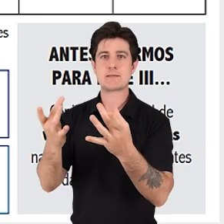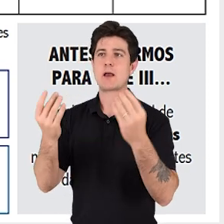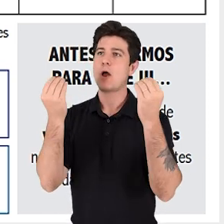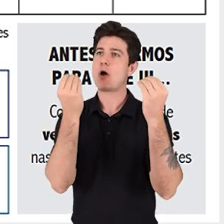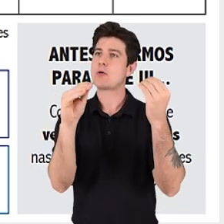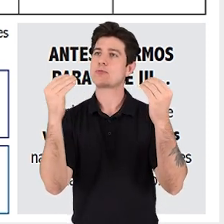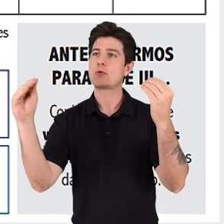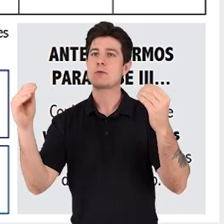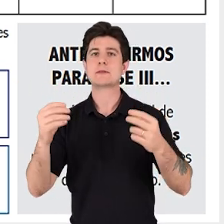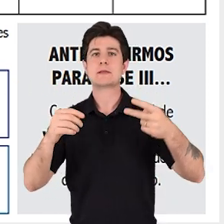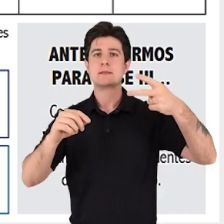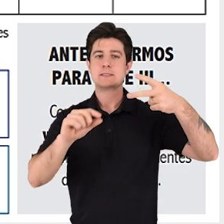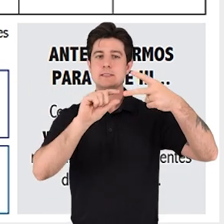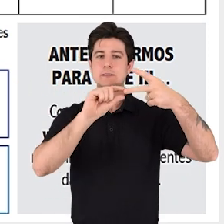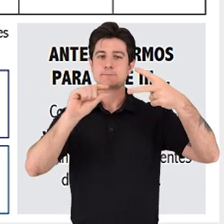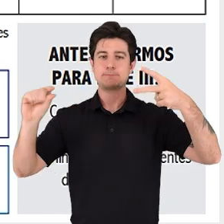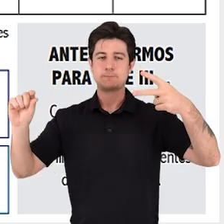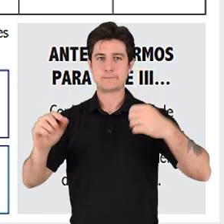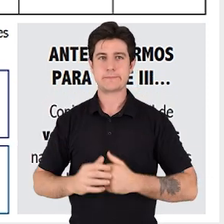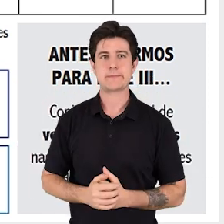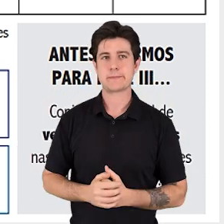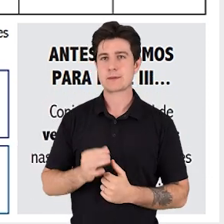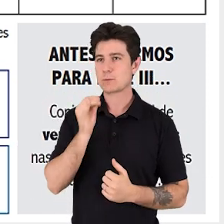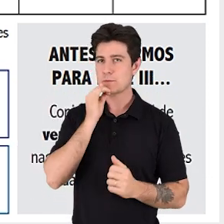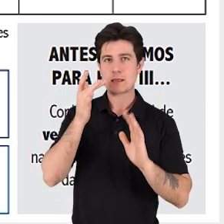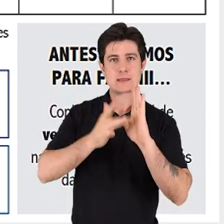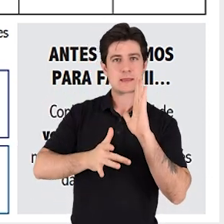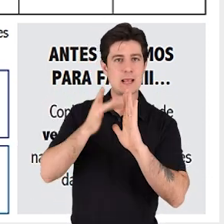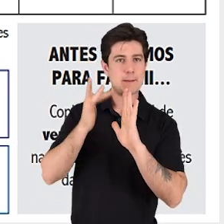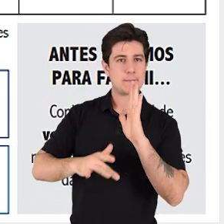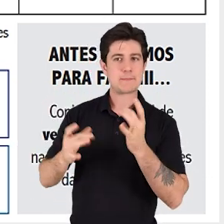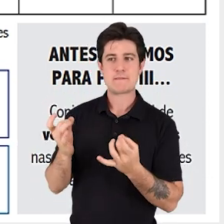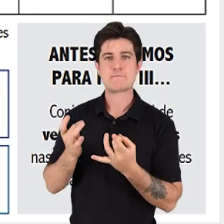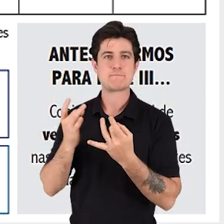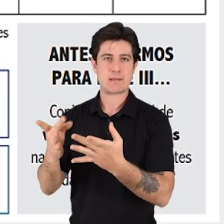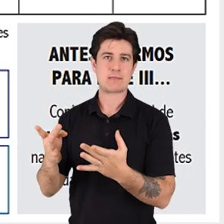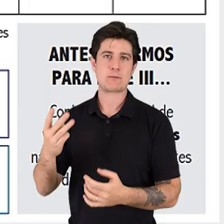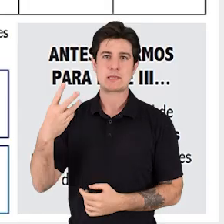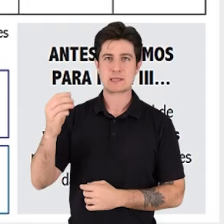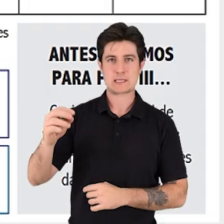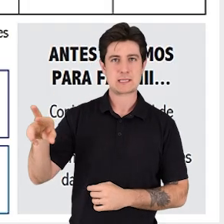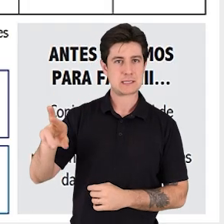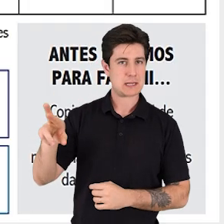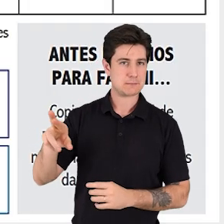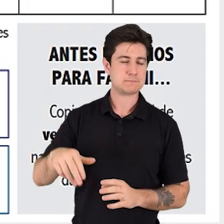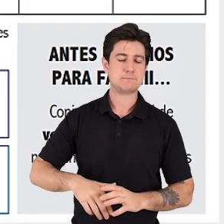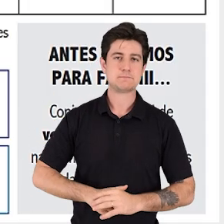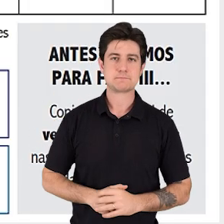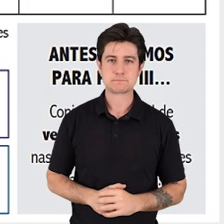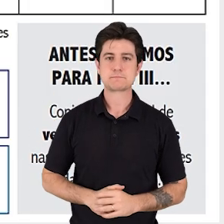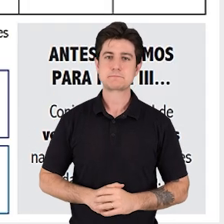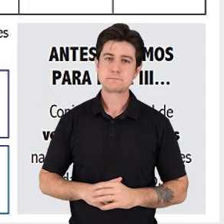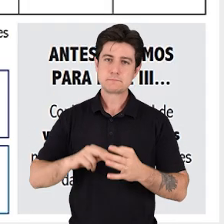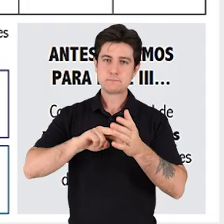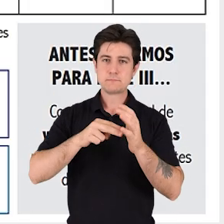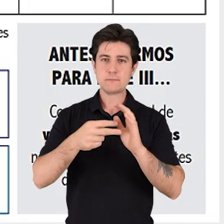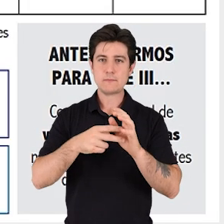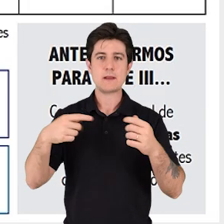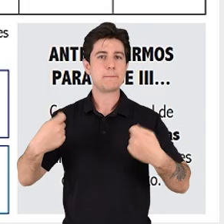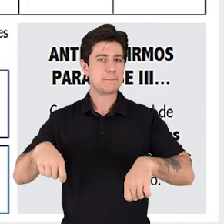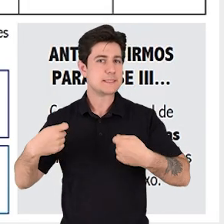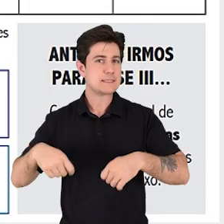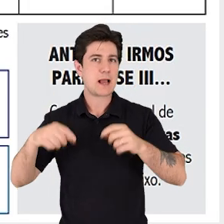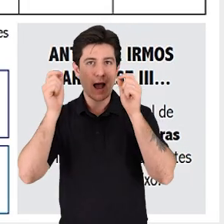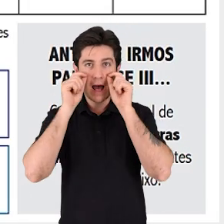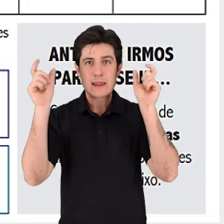segunda linha da tabela. Imaginemos que a primeira venda do jogador tenha sido a do produto tablet, por 30 Américas.